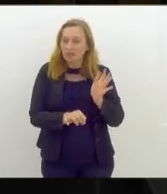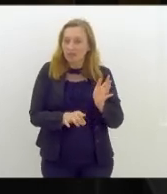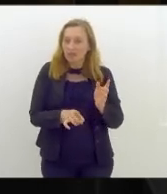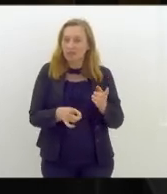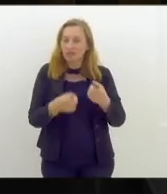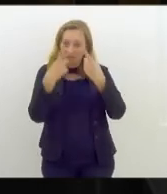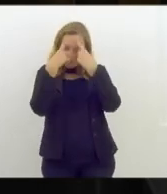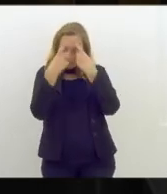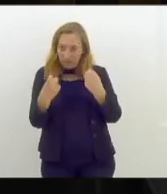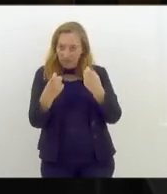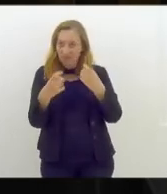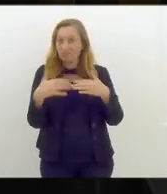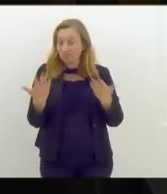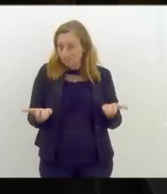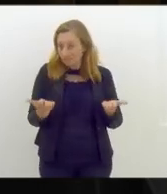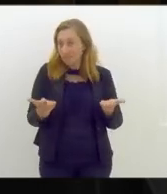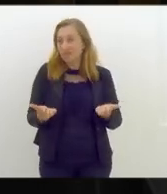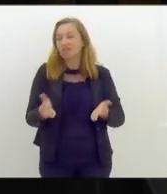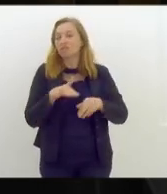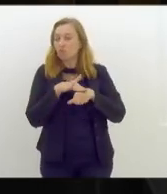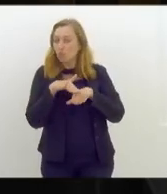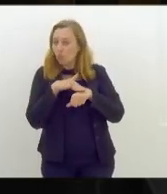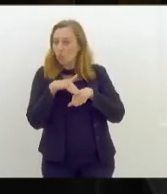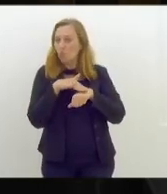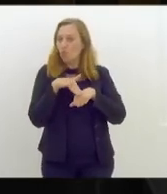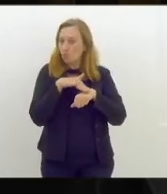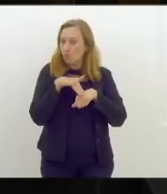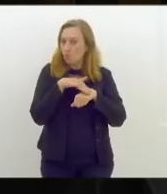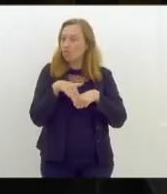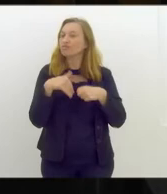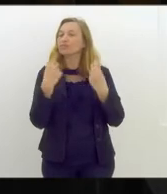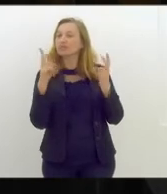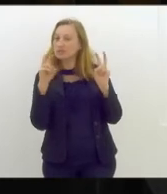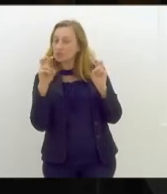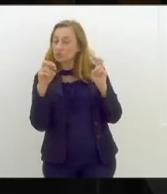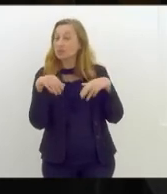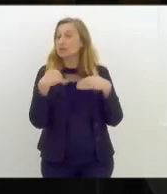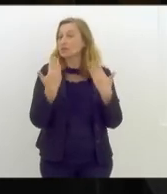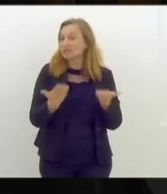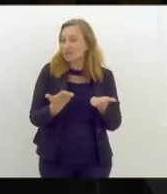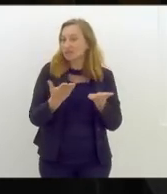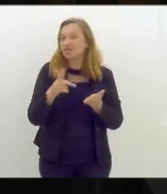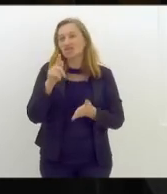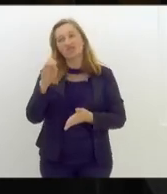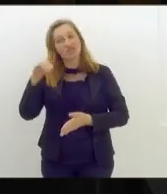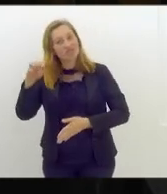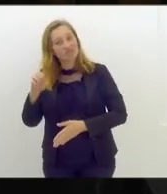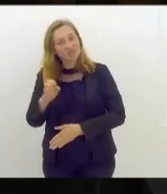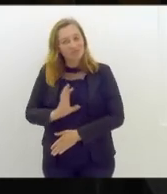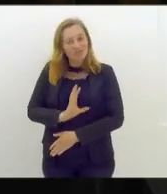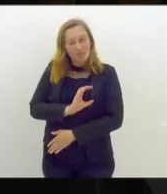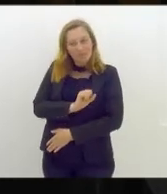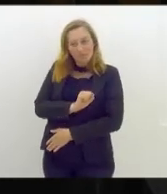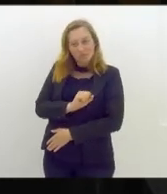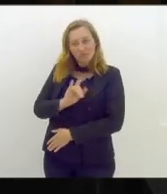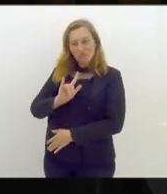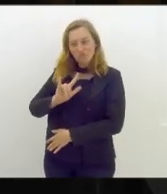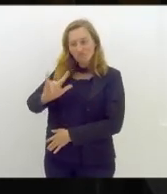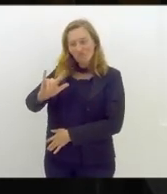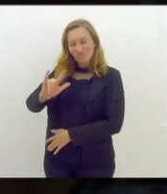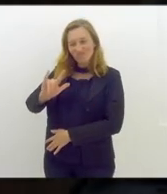violência. Né? Isso aqui dá para a gente conversar horas sobre isso. Então, Giane, meu amor, um beijo para